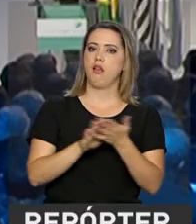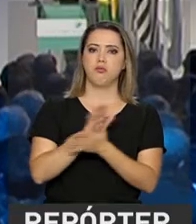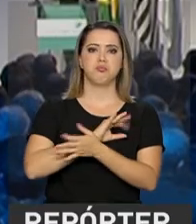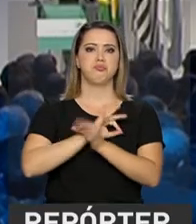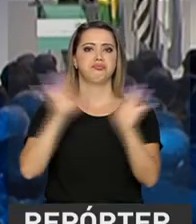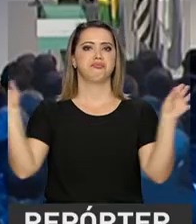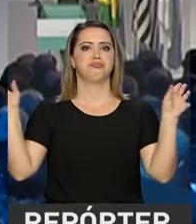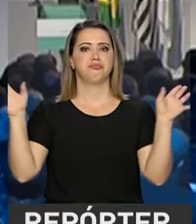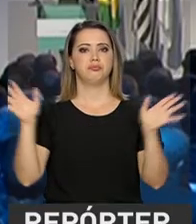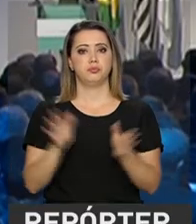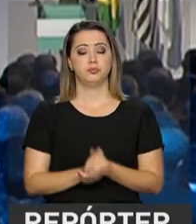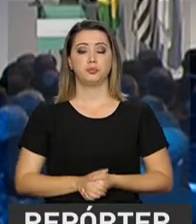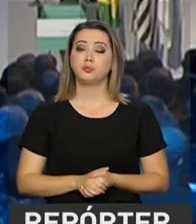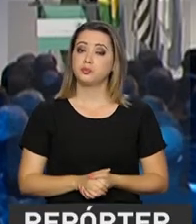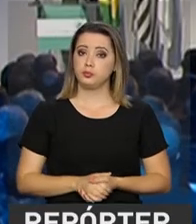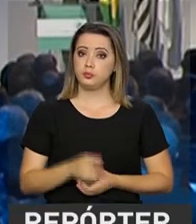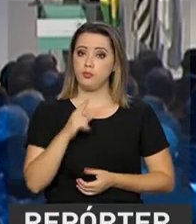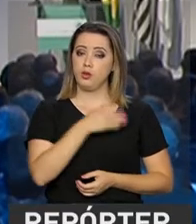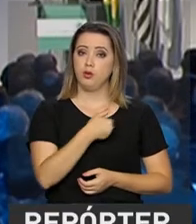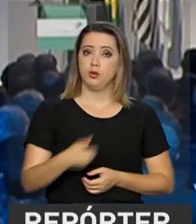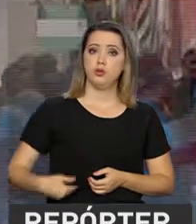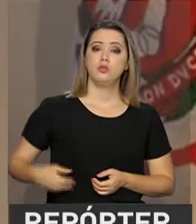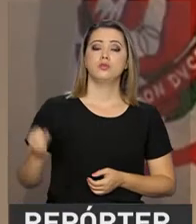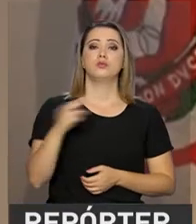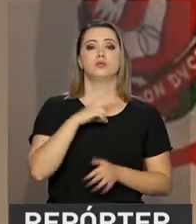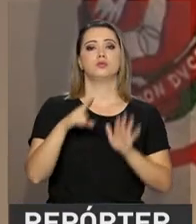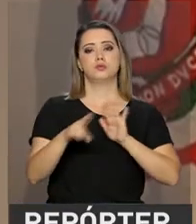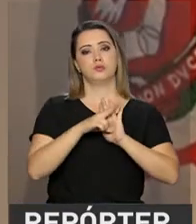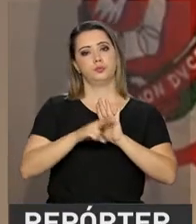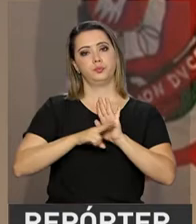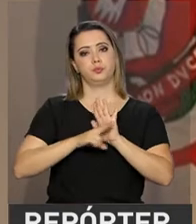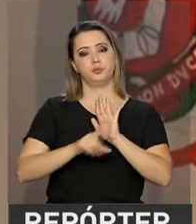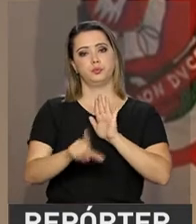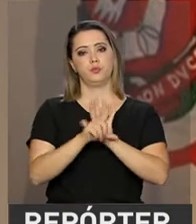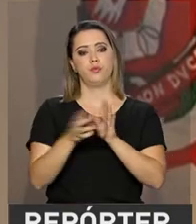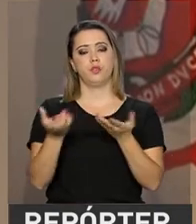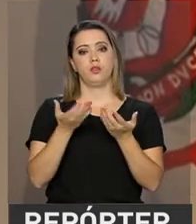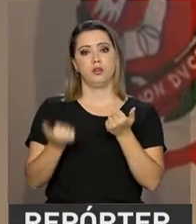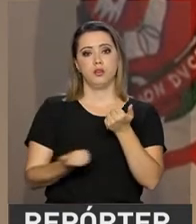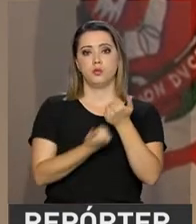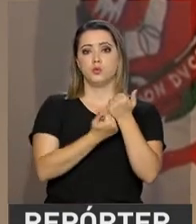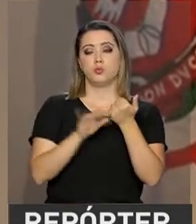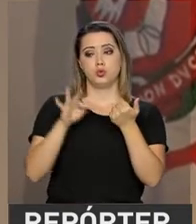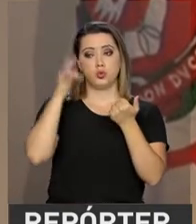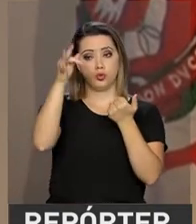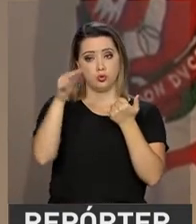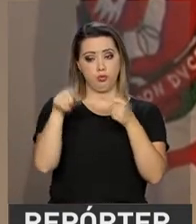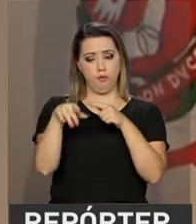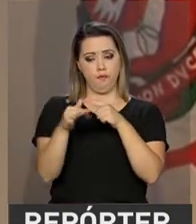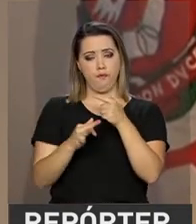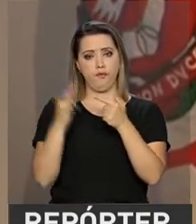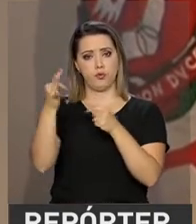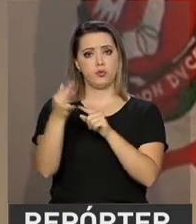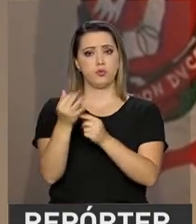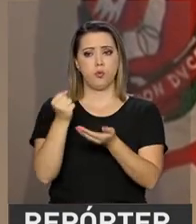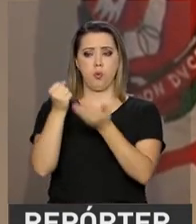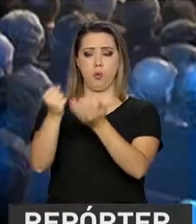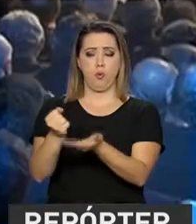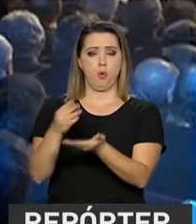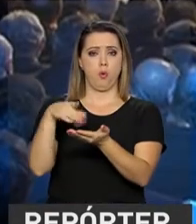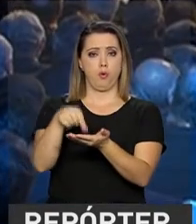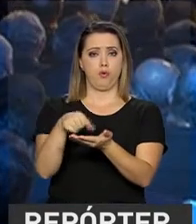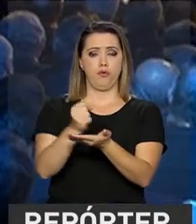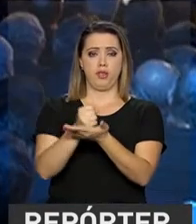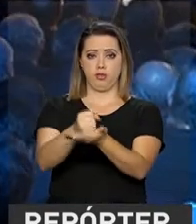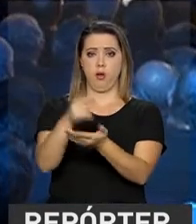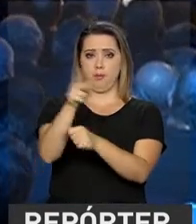presidente Michel Temer definiu o governo dele como reformista e disse que quer entregar ao próximo presidente da República um país mais moderno. É